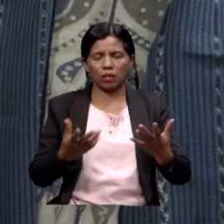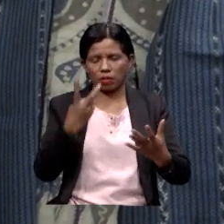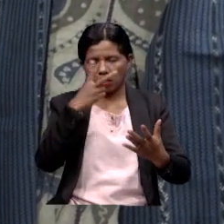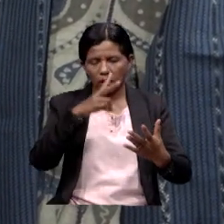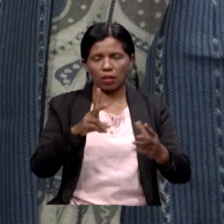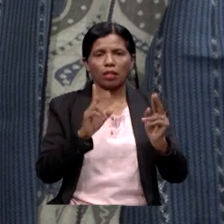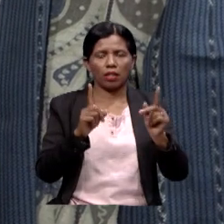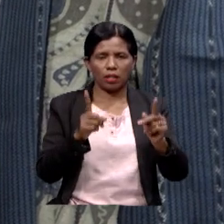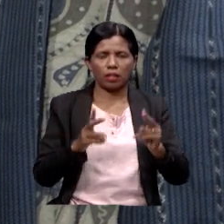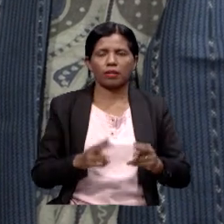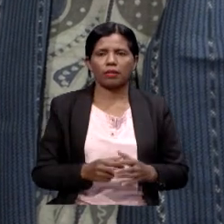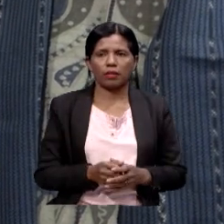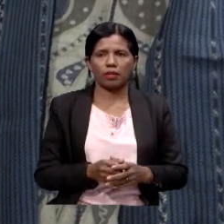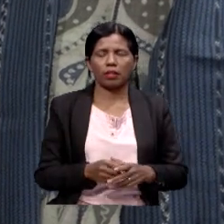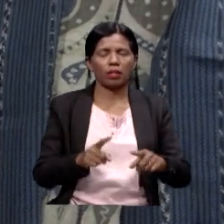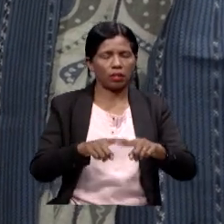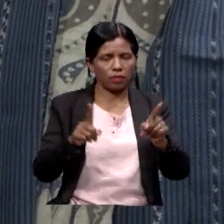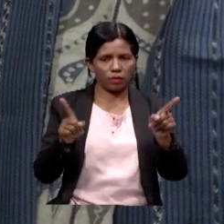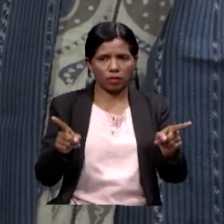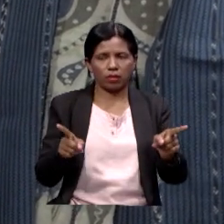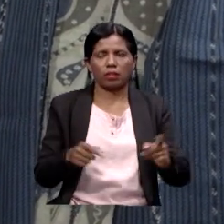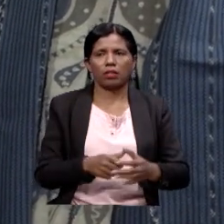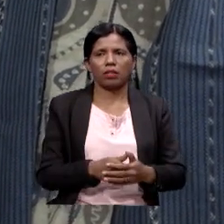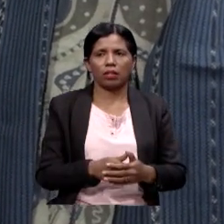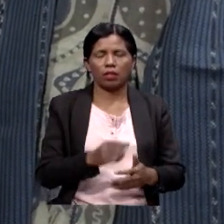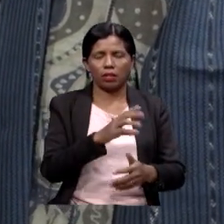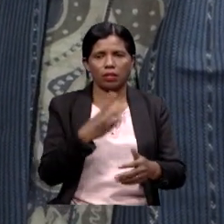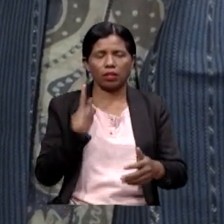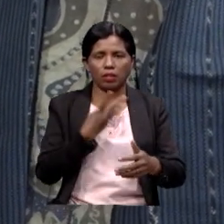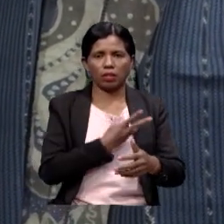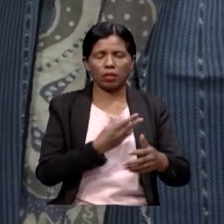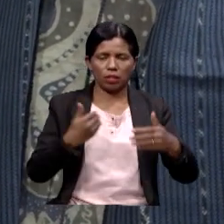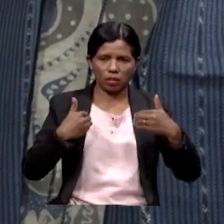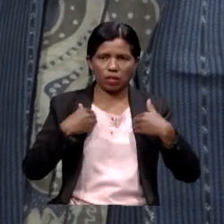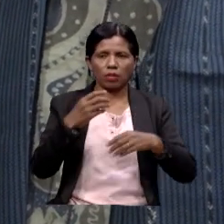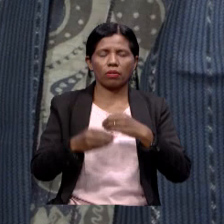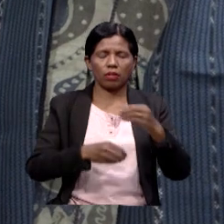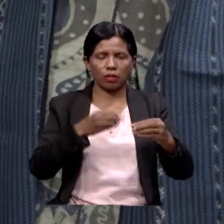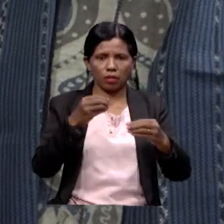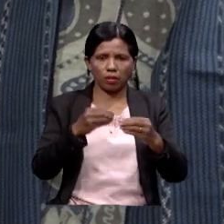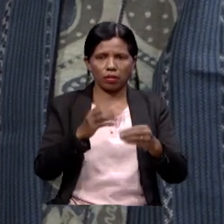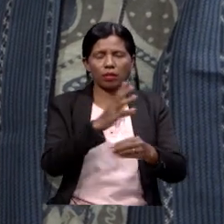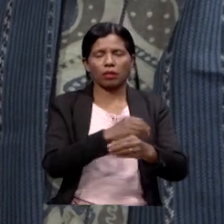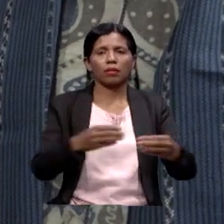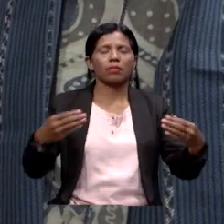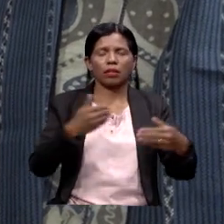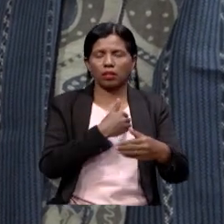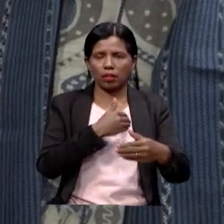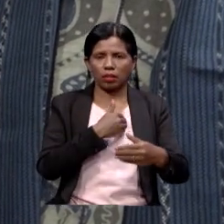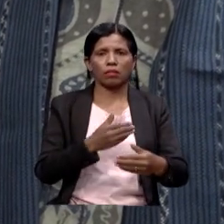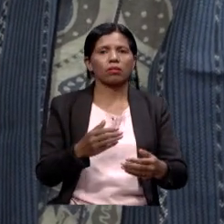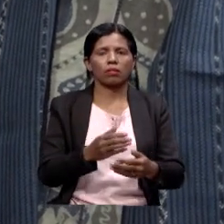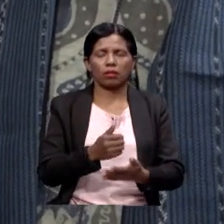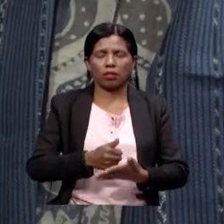lalais diferenças que ou divergências na beita aí com a base segmentos não resolvidos liu baita